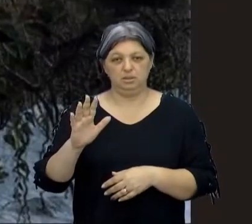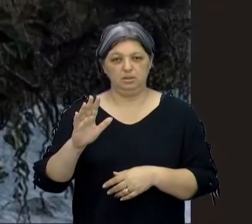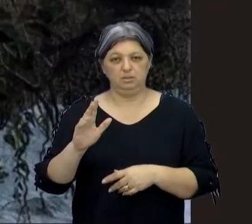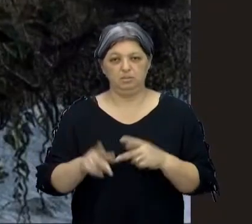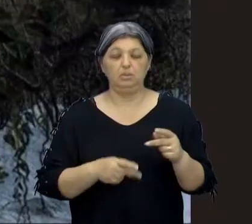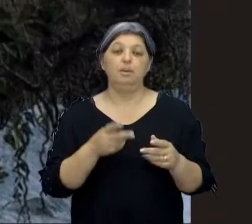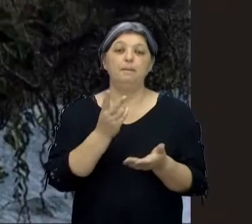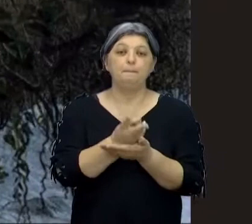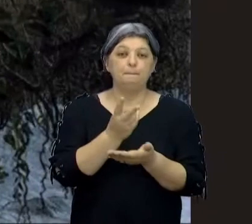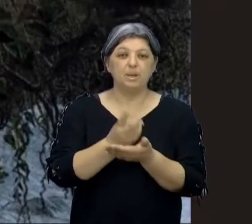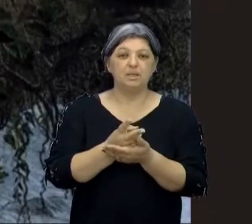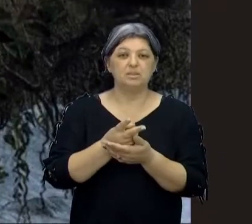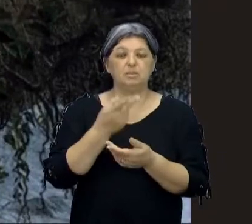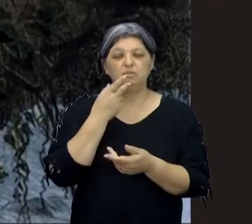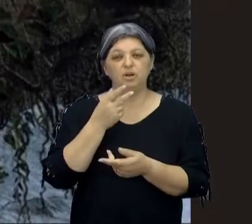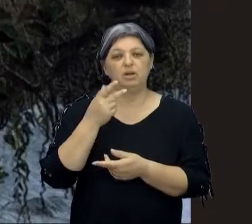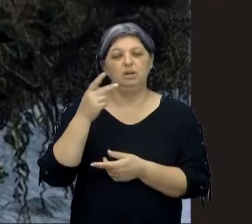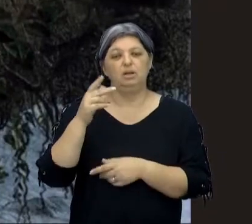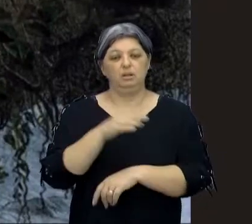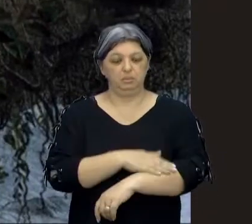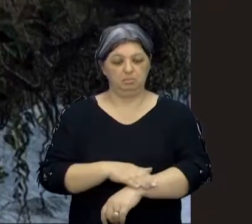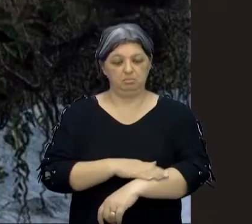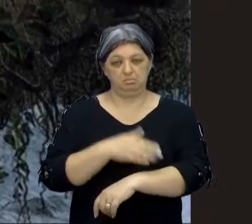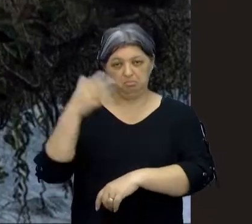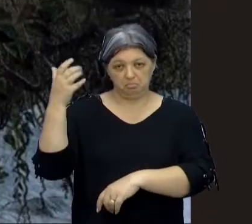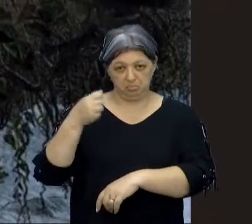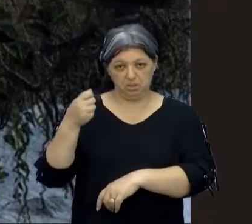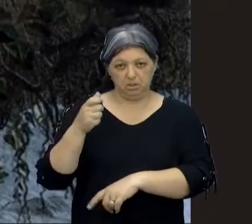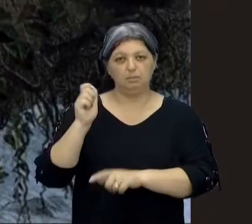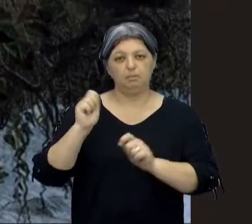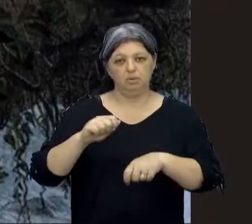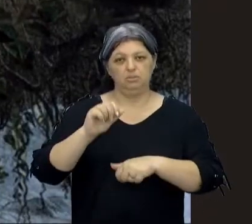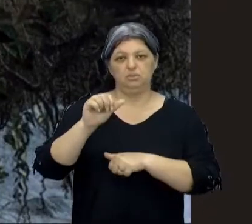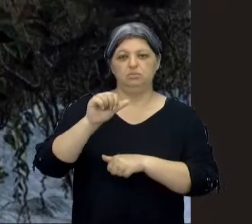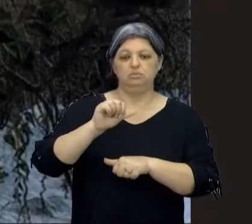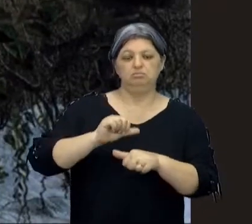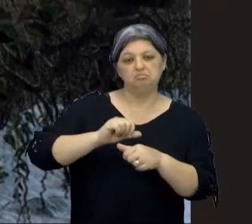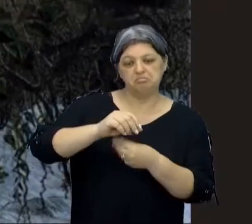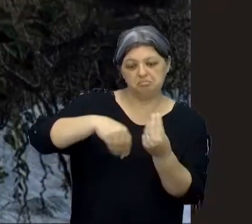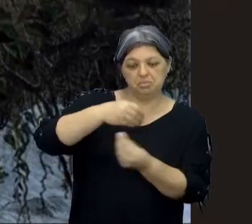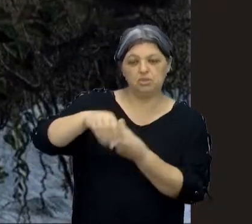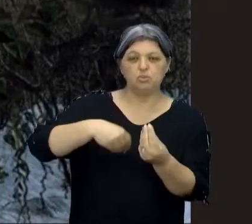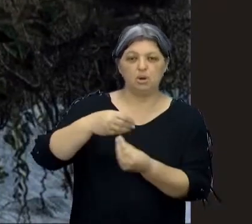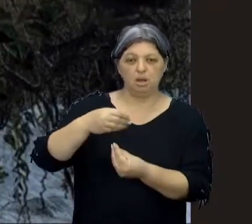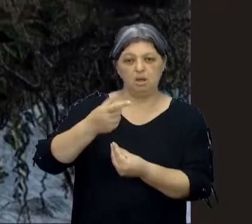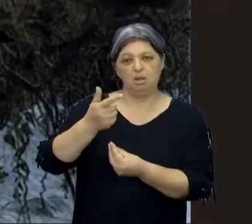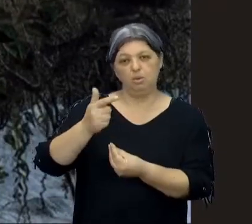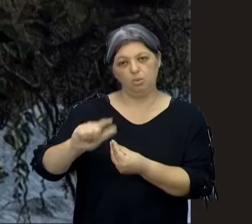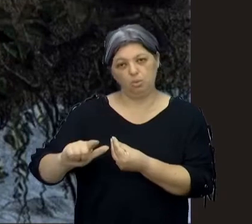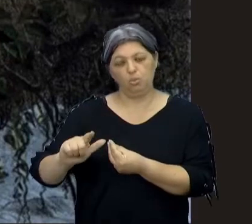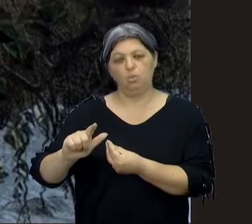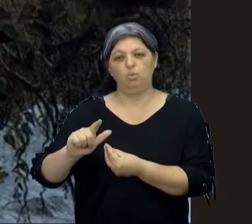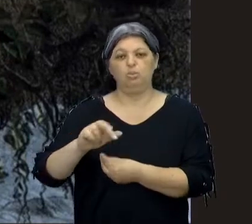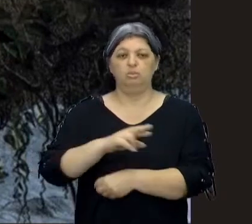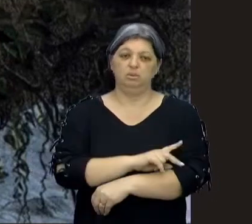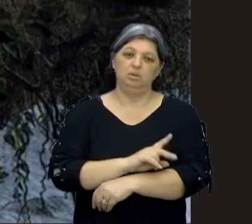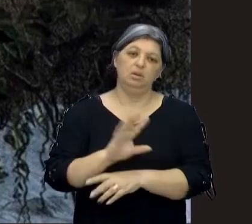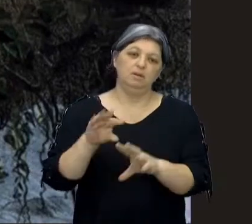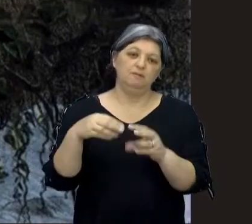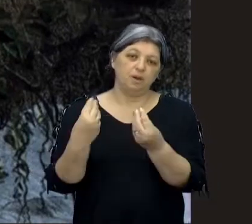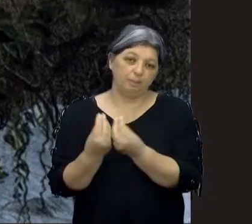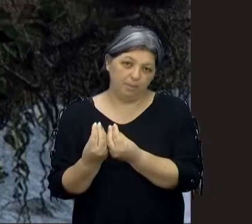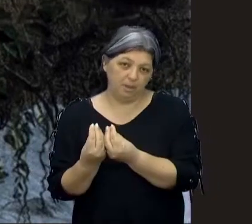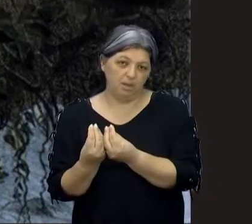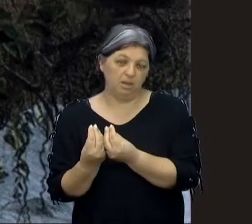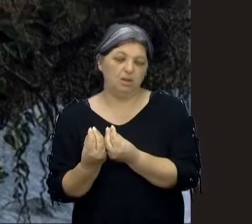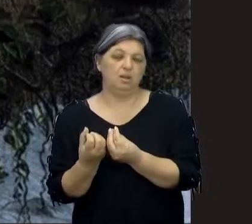é branco no Brasil pode ter misturas aí né na sua família na